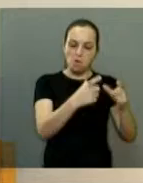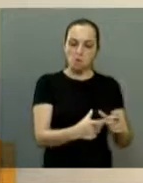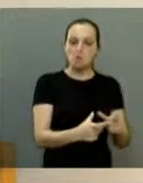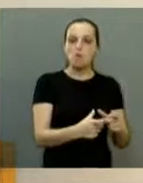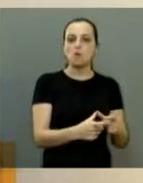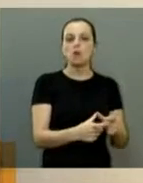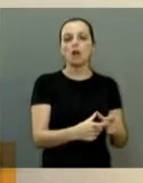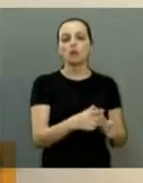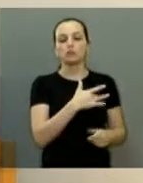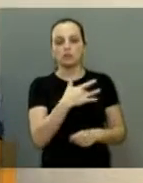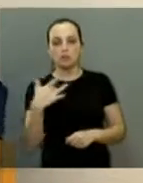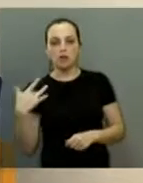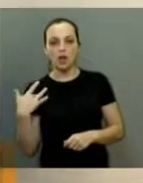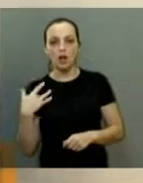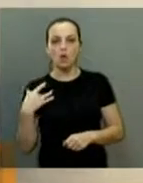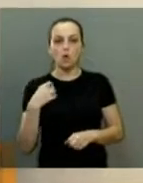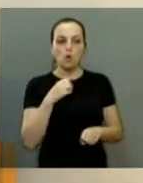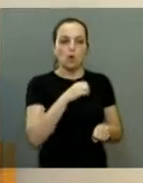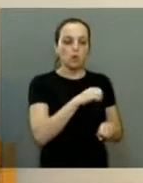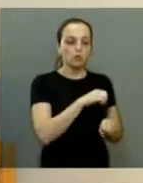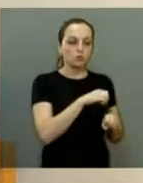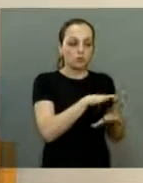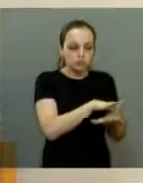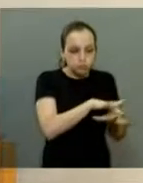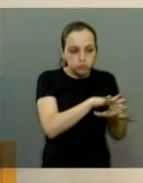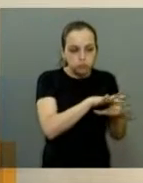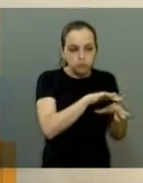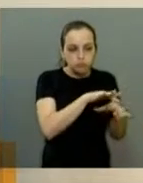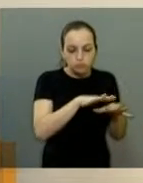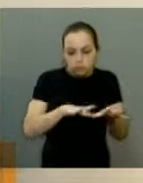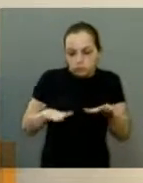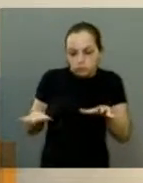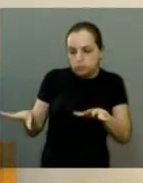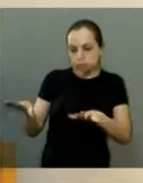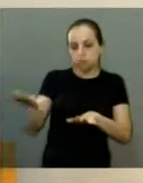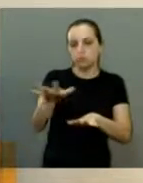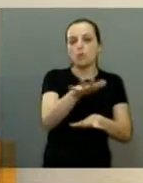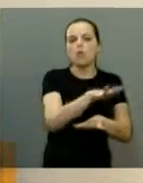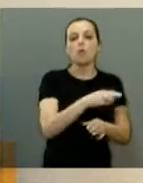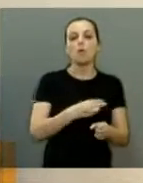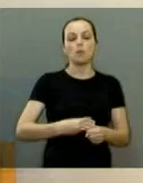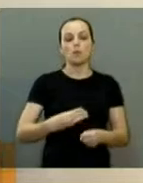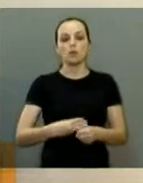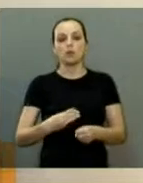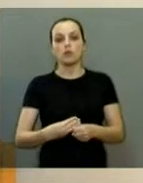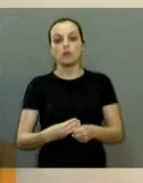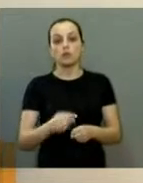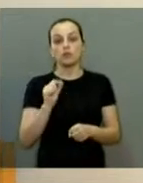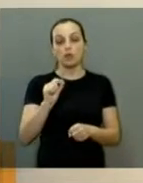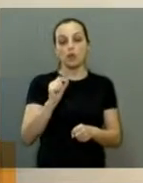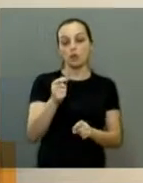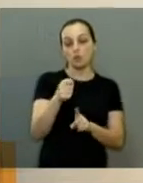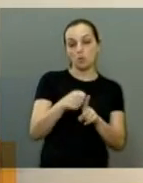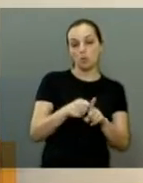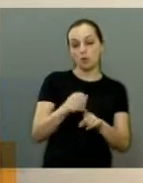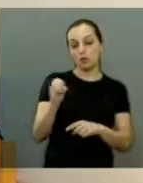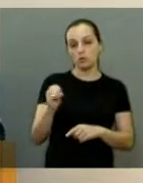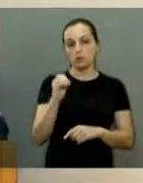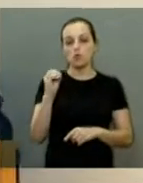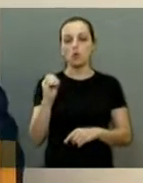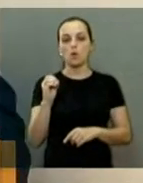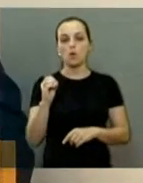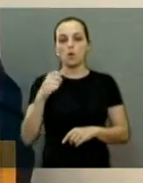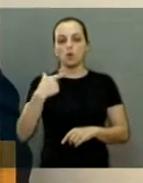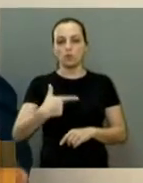saúde espalhadas pelo município e aí o levantamento é desse mês de outubro foram